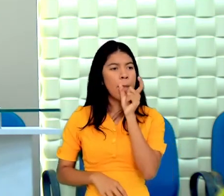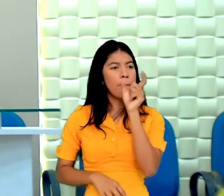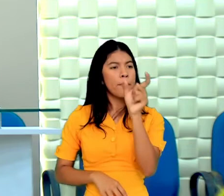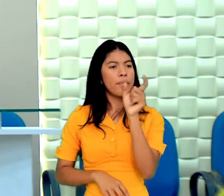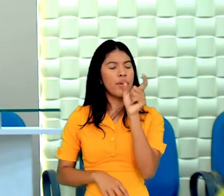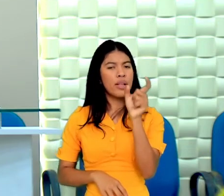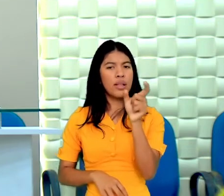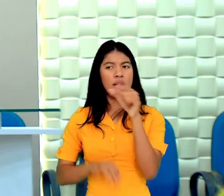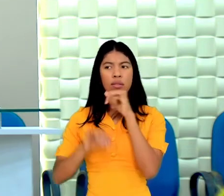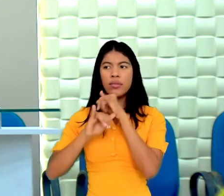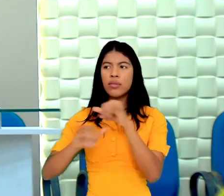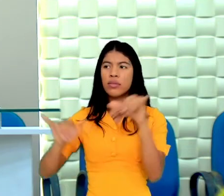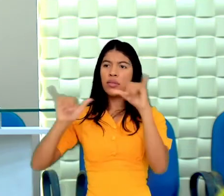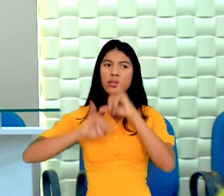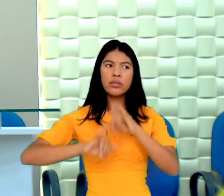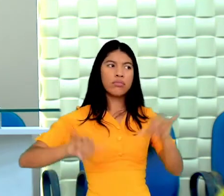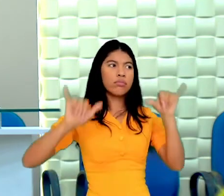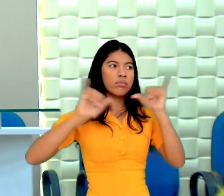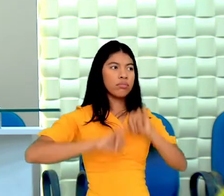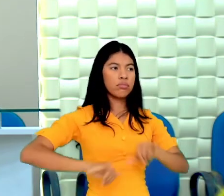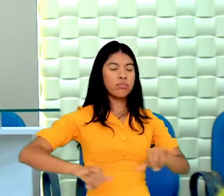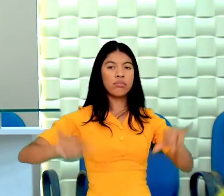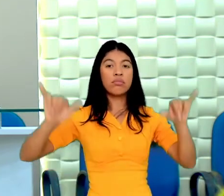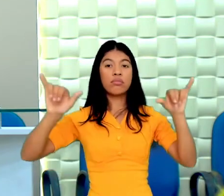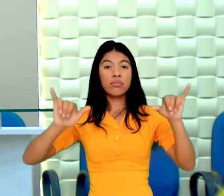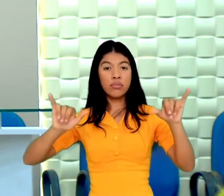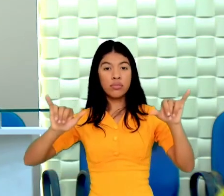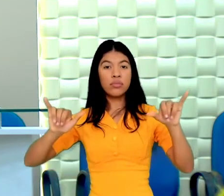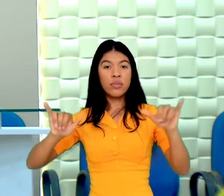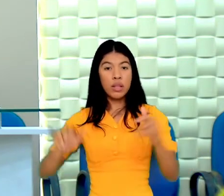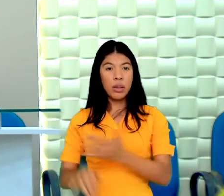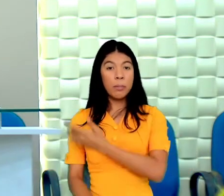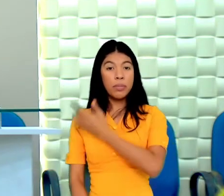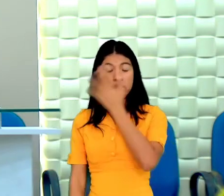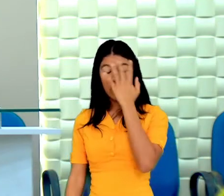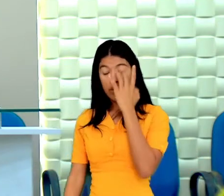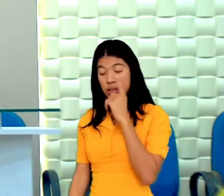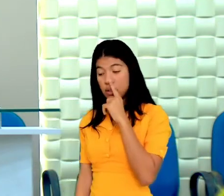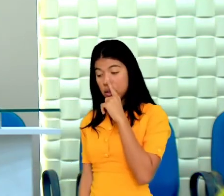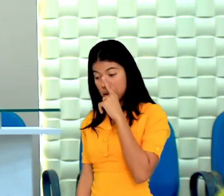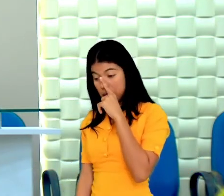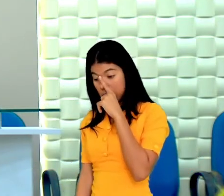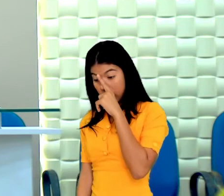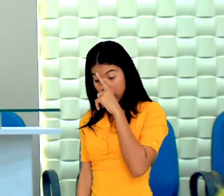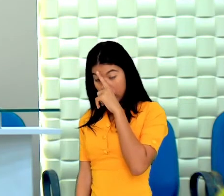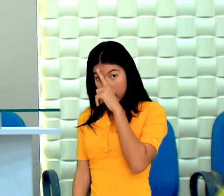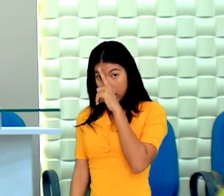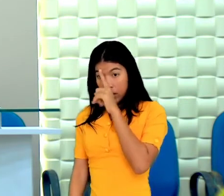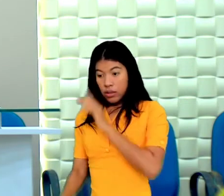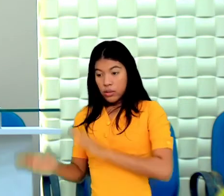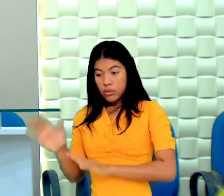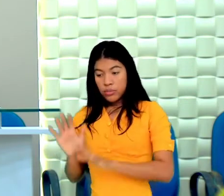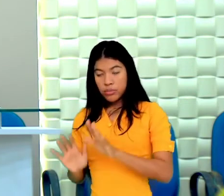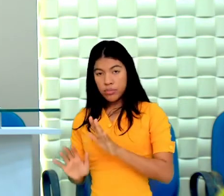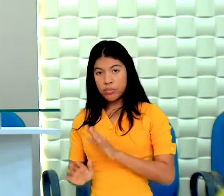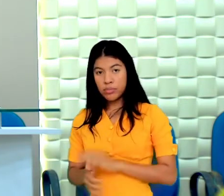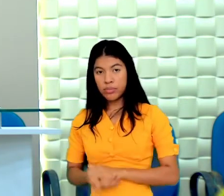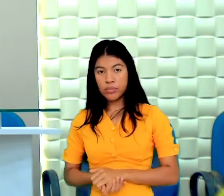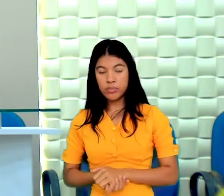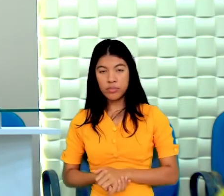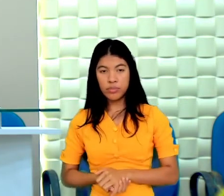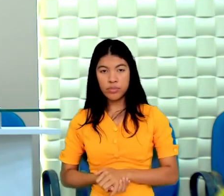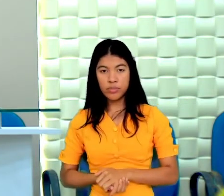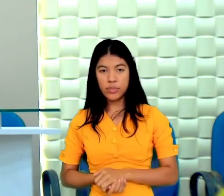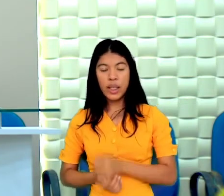dar. Você tem uma palavra para alguém que corre perigo. A gente vai na estrada e aí de repente